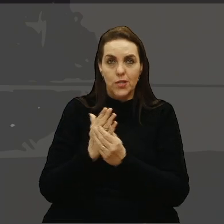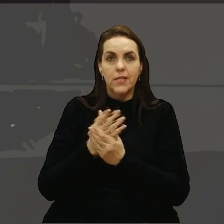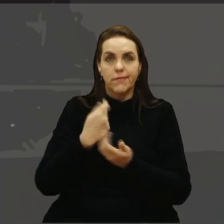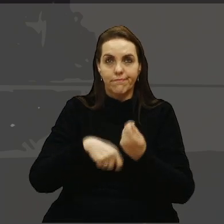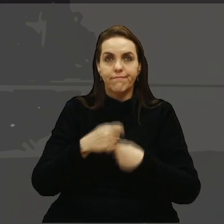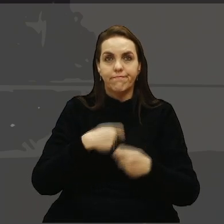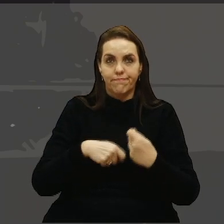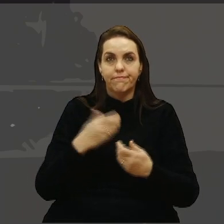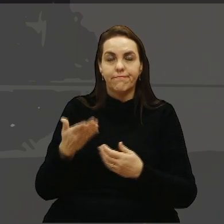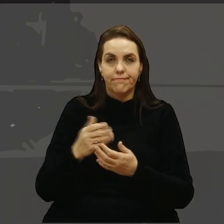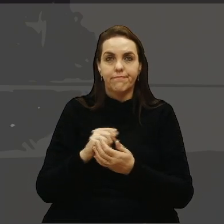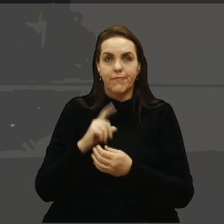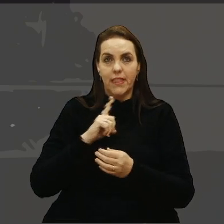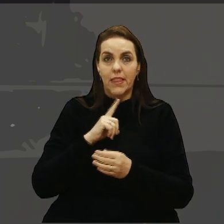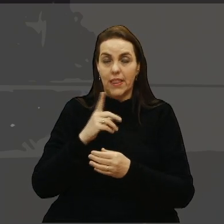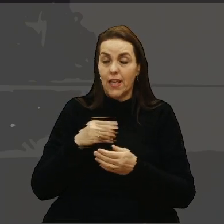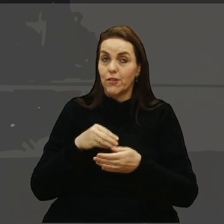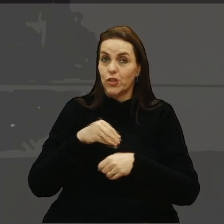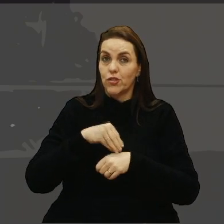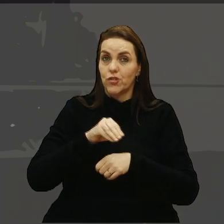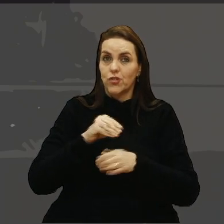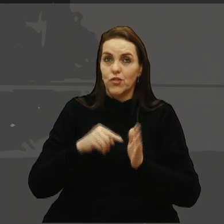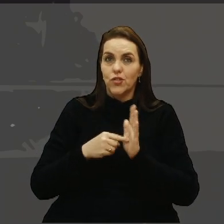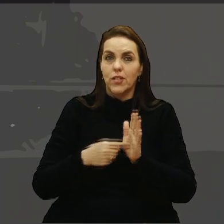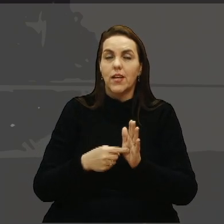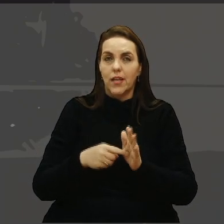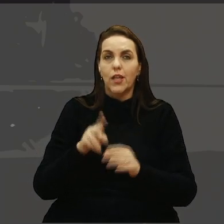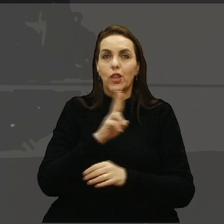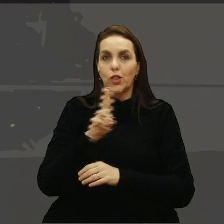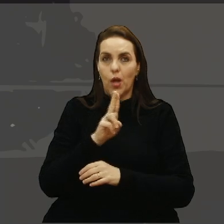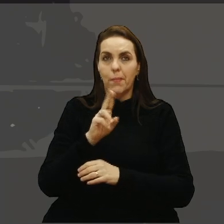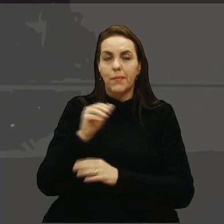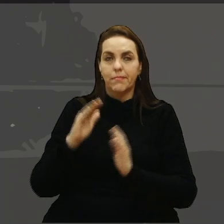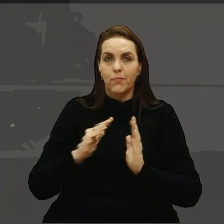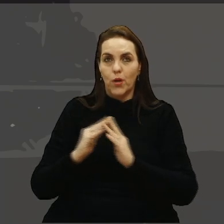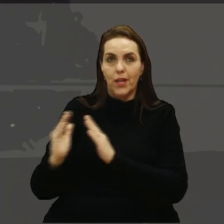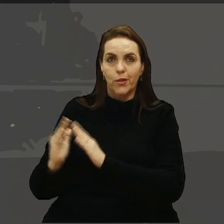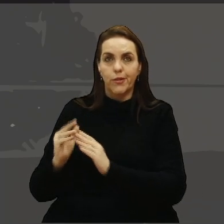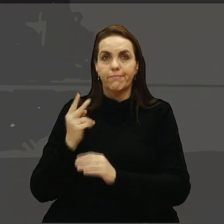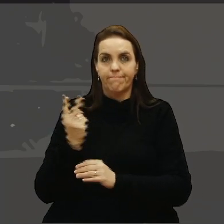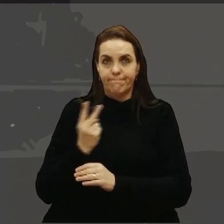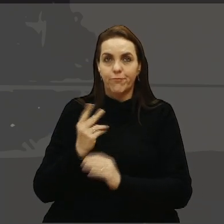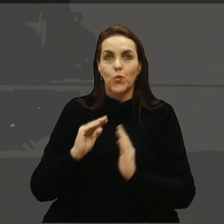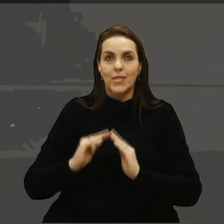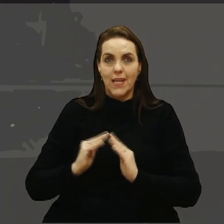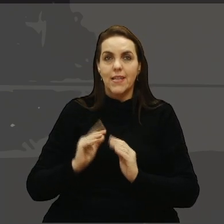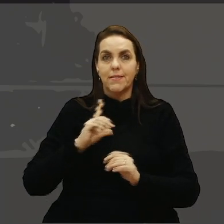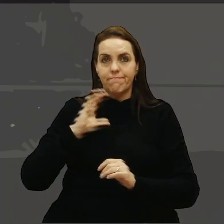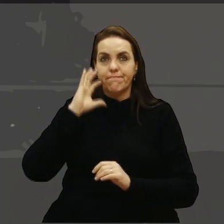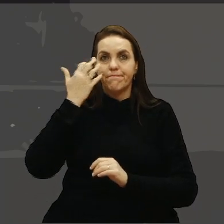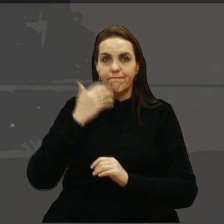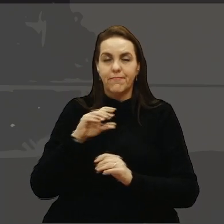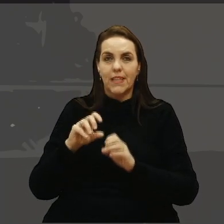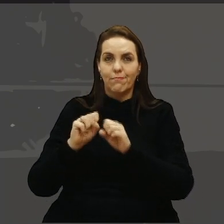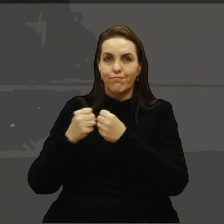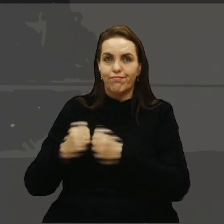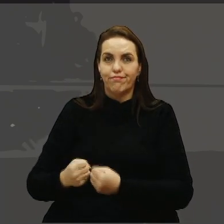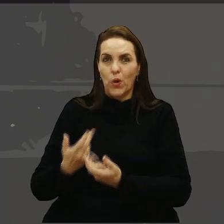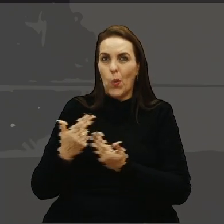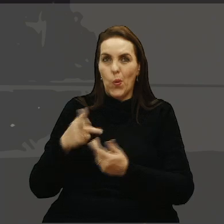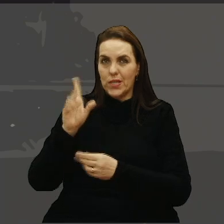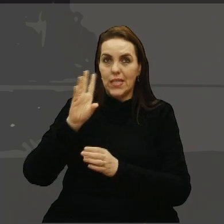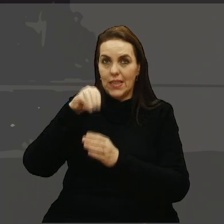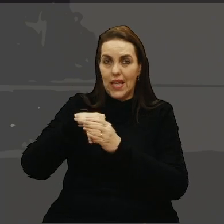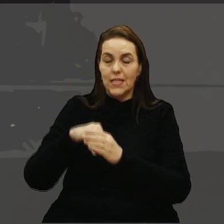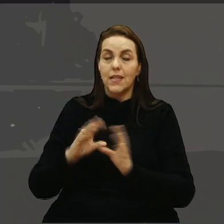administrativo, uma indicação, junto com o nome dos moradores, e como foi danificado alguns itens, vai uma equipe